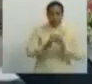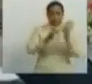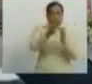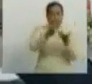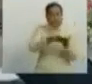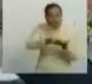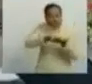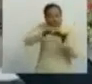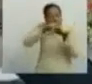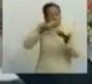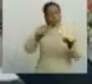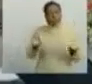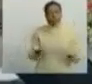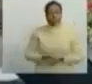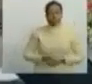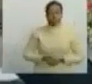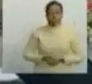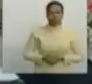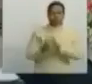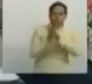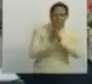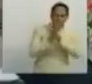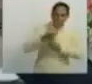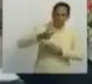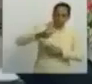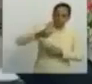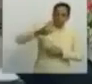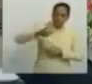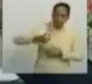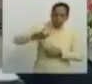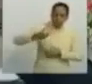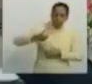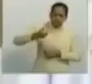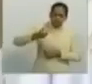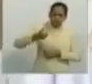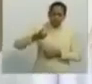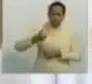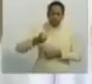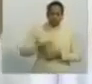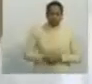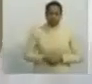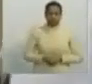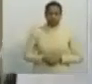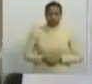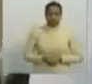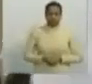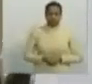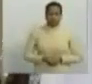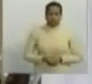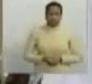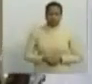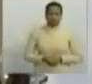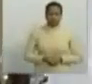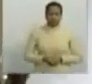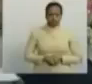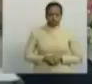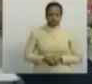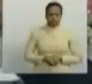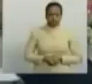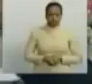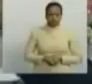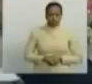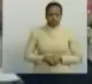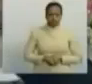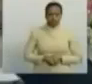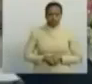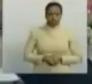que rezam o seu tecinho. Me desculpe falar a expressão tecinho. Que adoram e dizem que adoram nosso Senhor